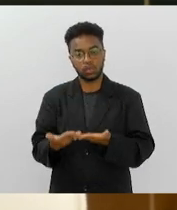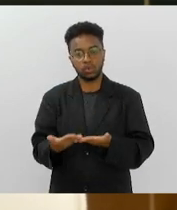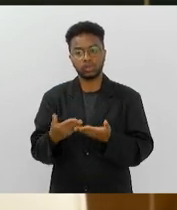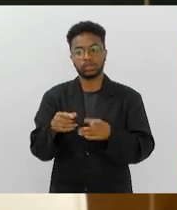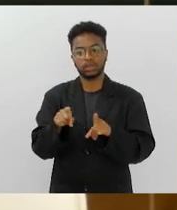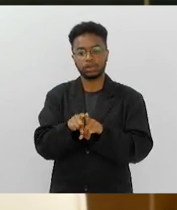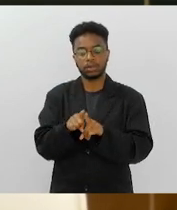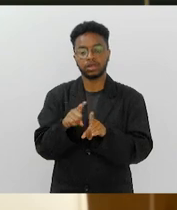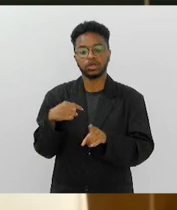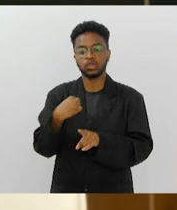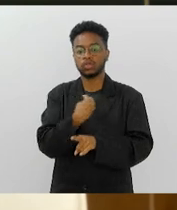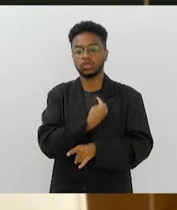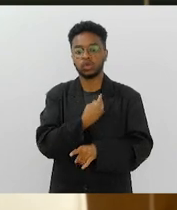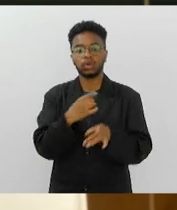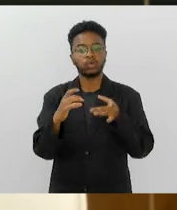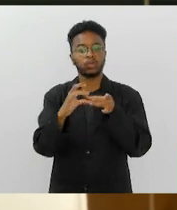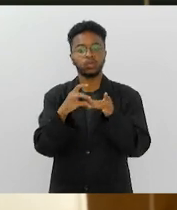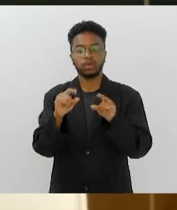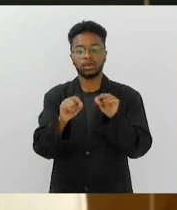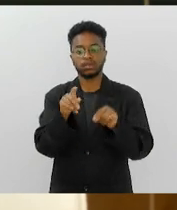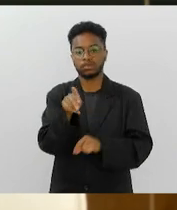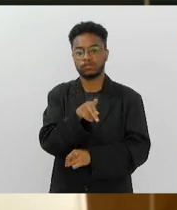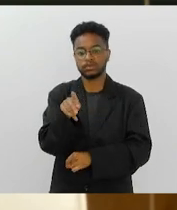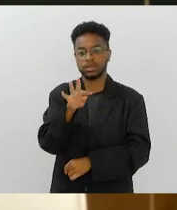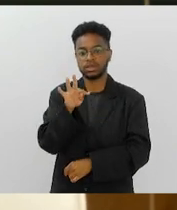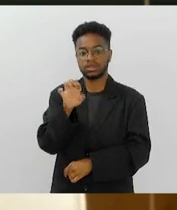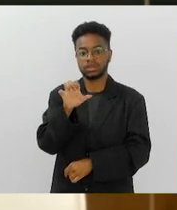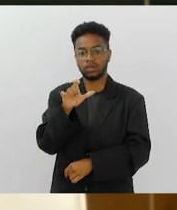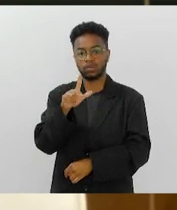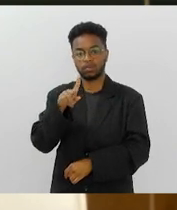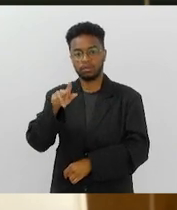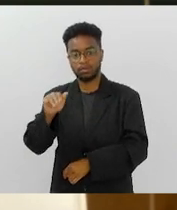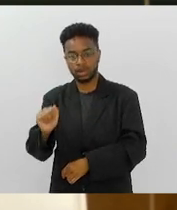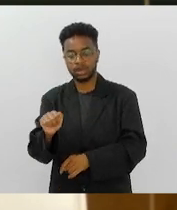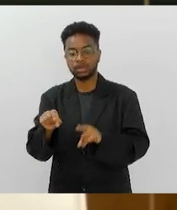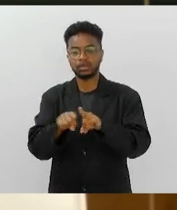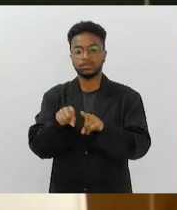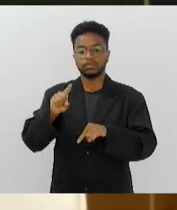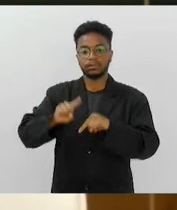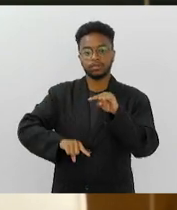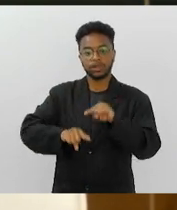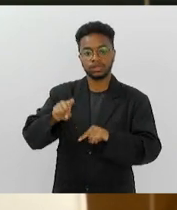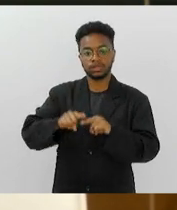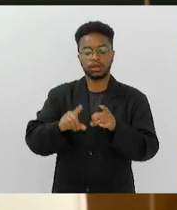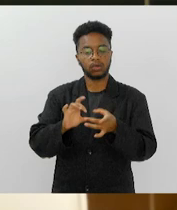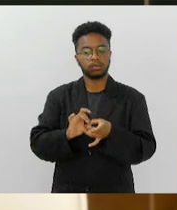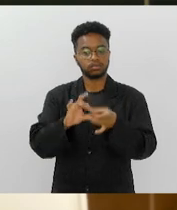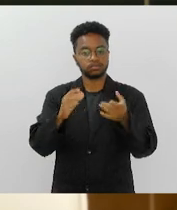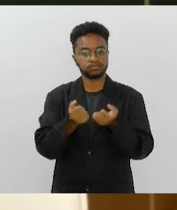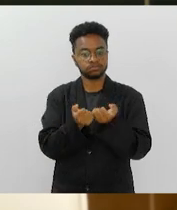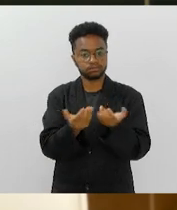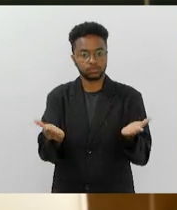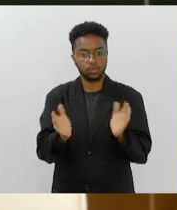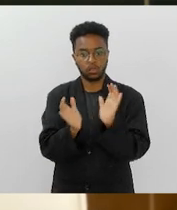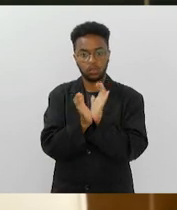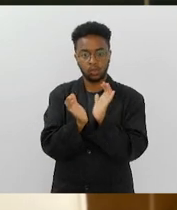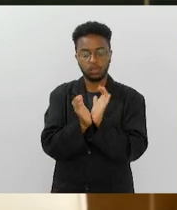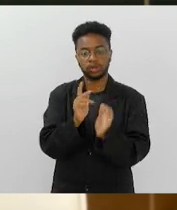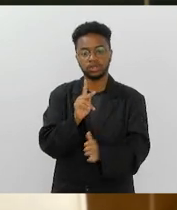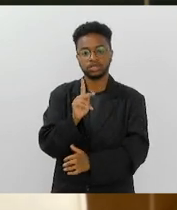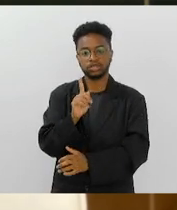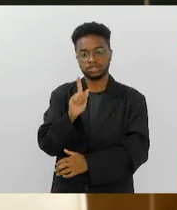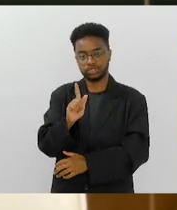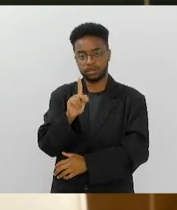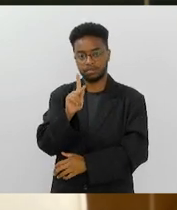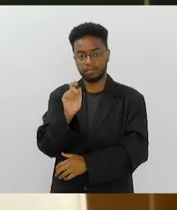na fonte da professora Thelma Vinha, dos materiais que são disponibilizados pelo grupo GPEM. Então,